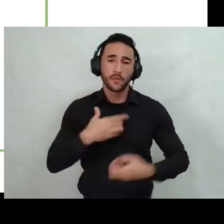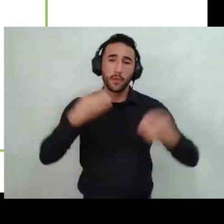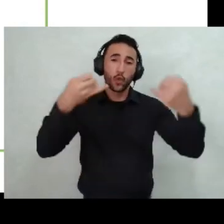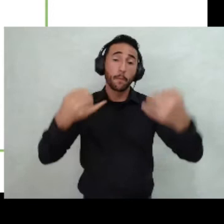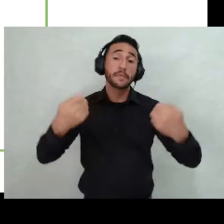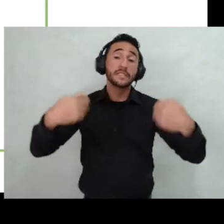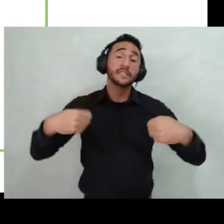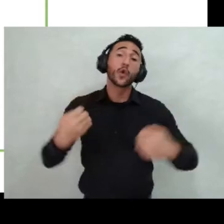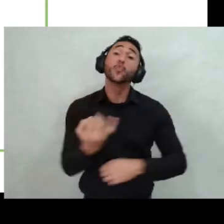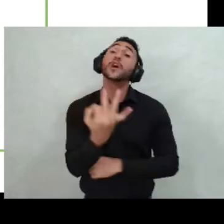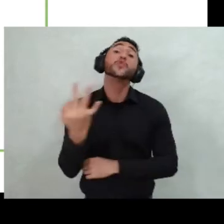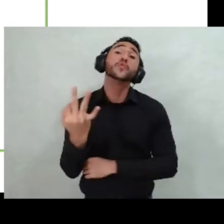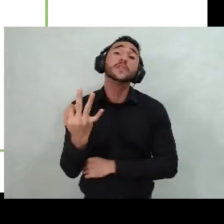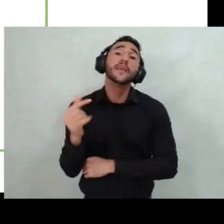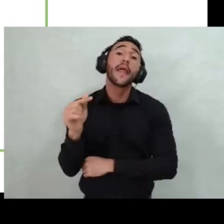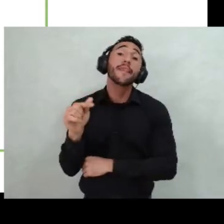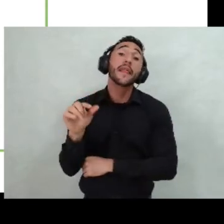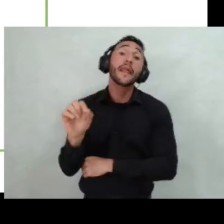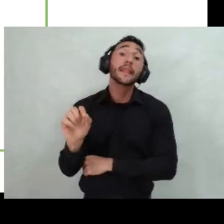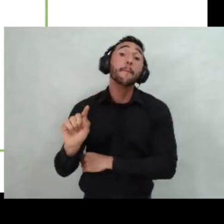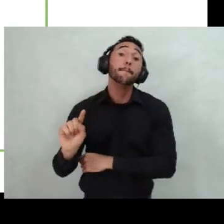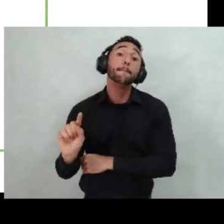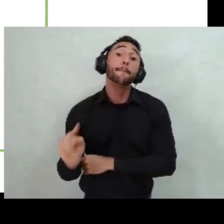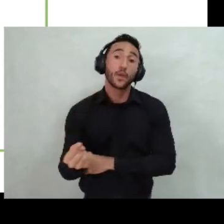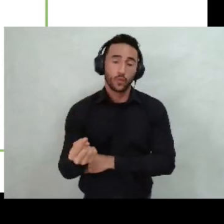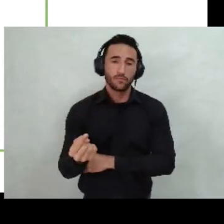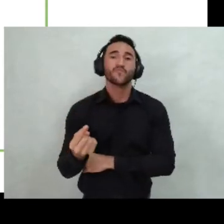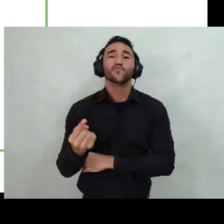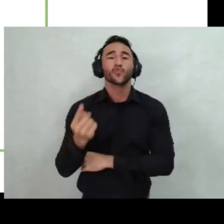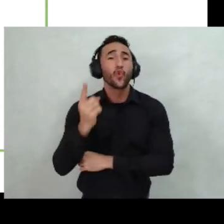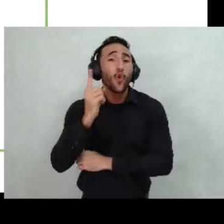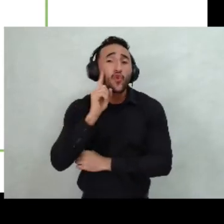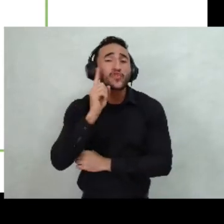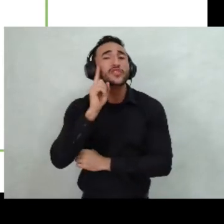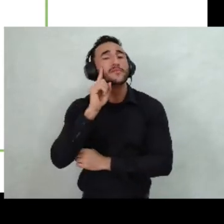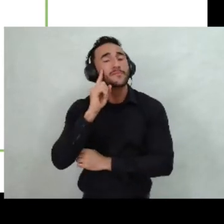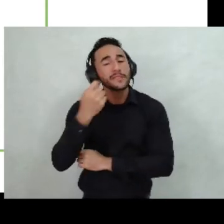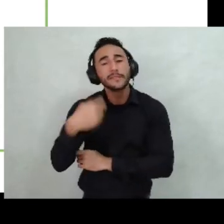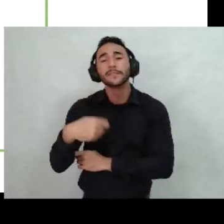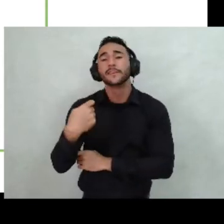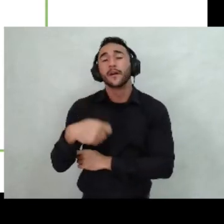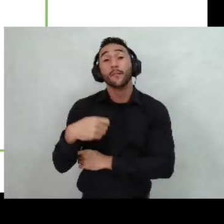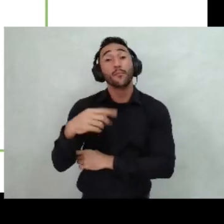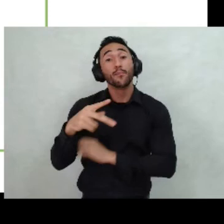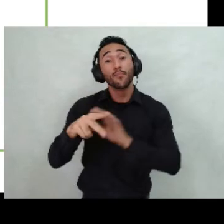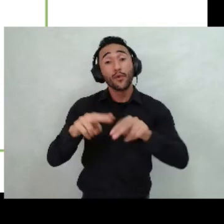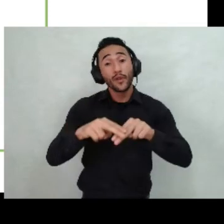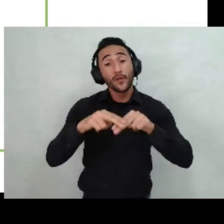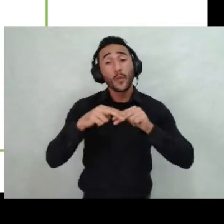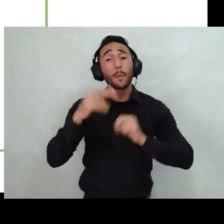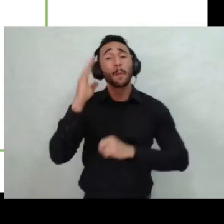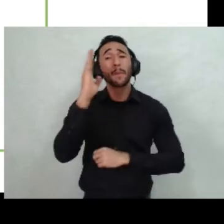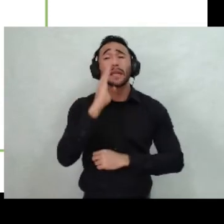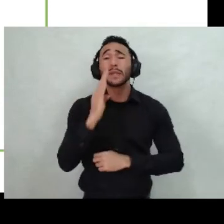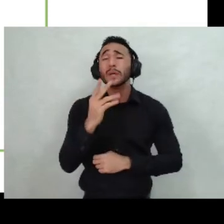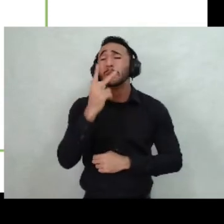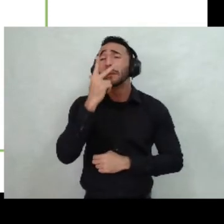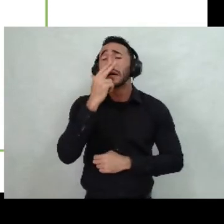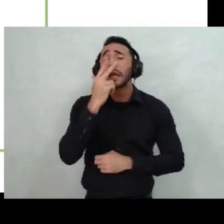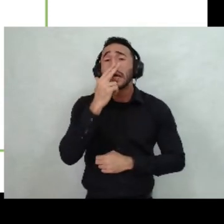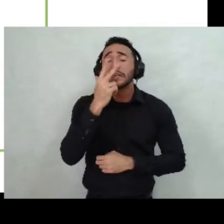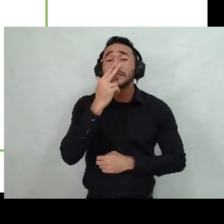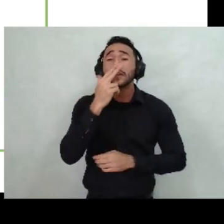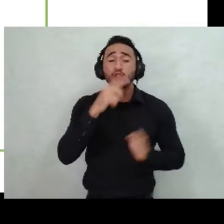por dia para dar a resposta necessária. Então, é por isso que o Brasil continua concentrando o diagnóstico apenas nos